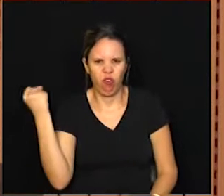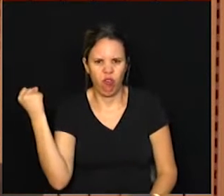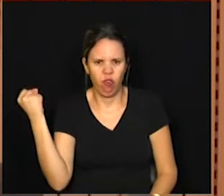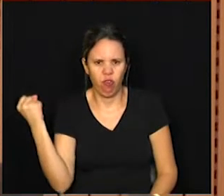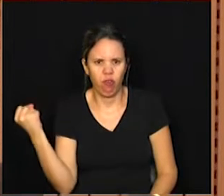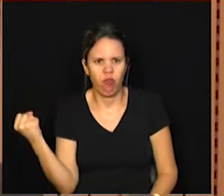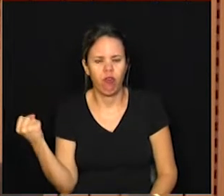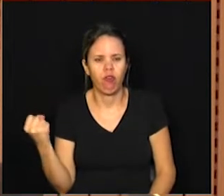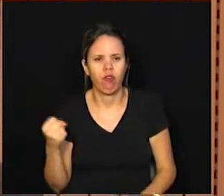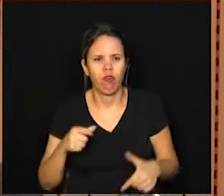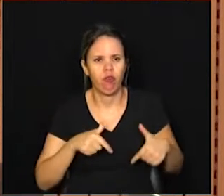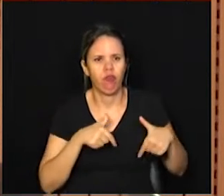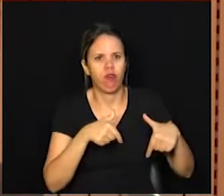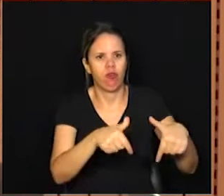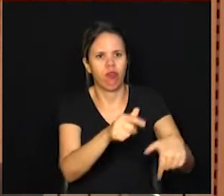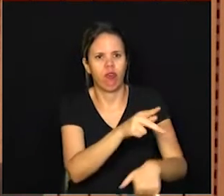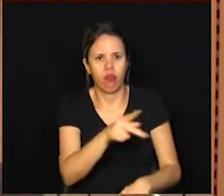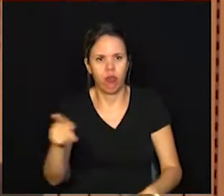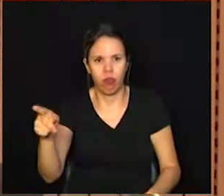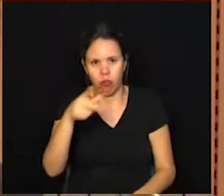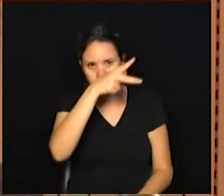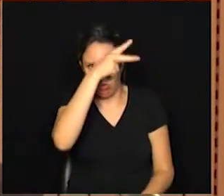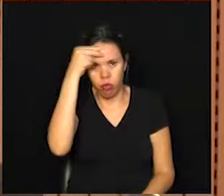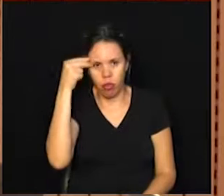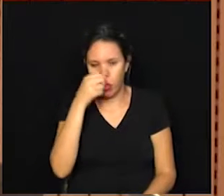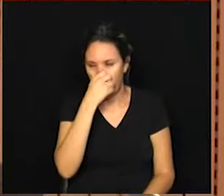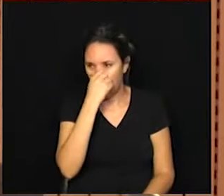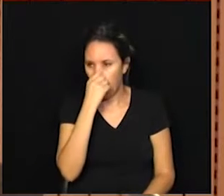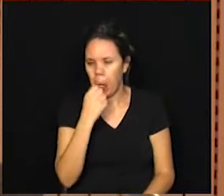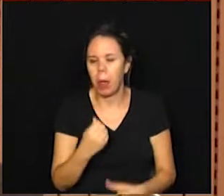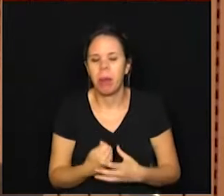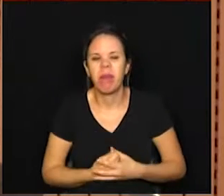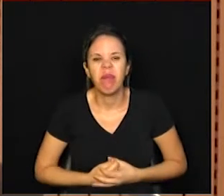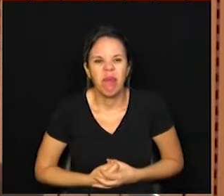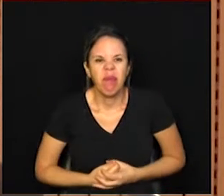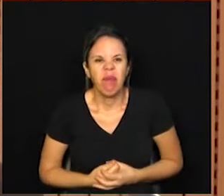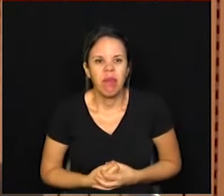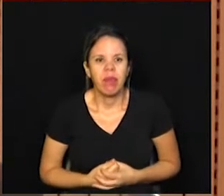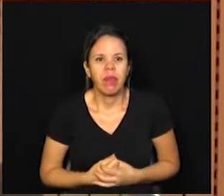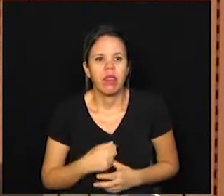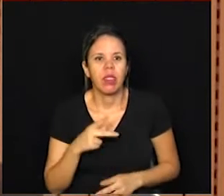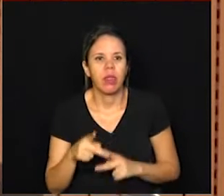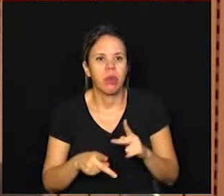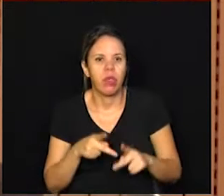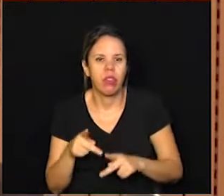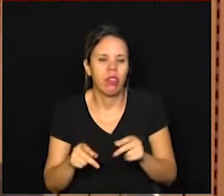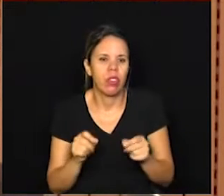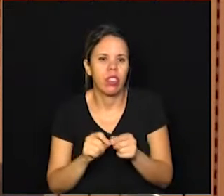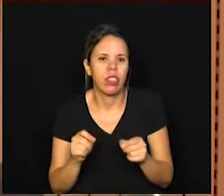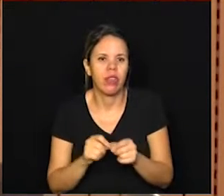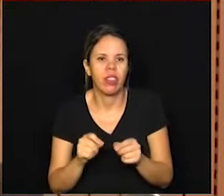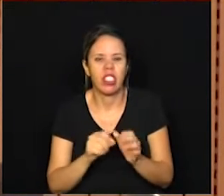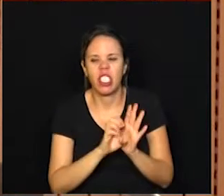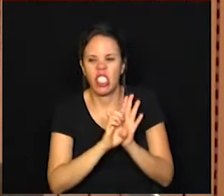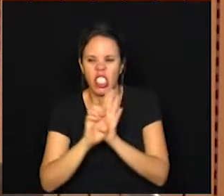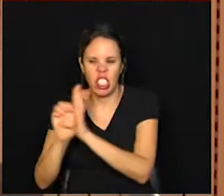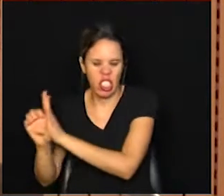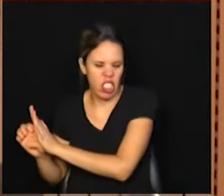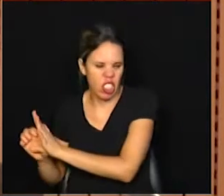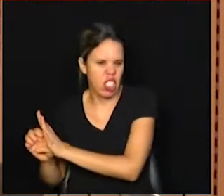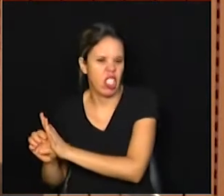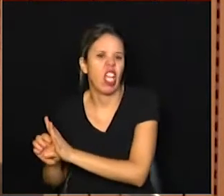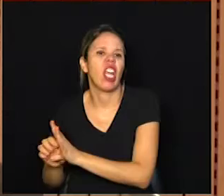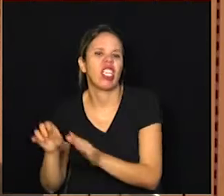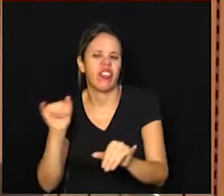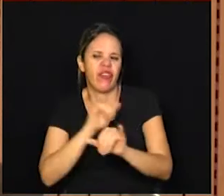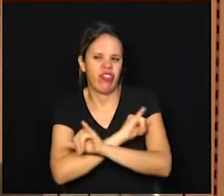ao lado da presidência da República, assim como uma geração de fake news de esquerda a partir de